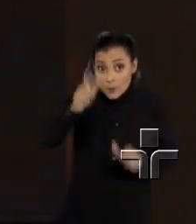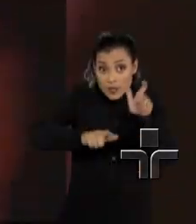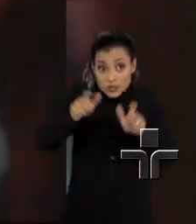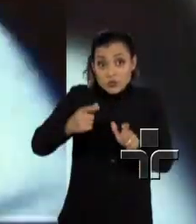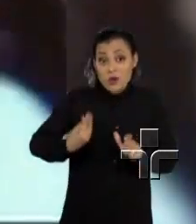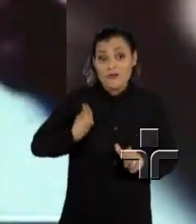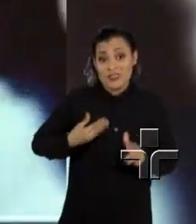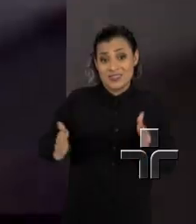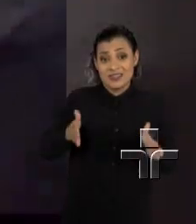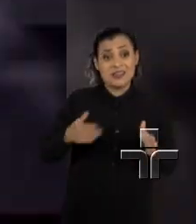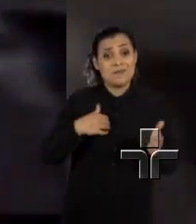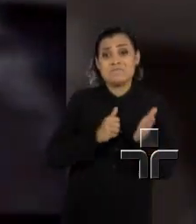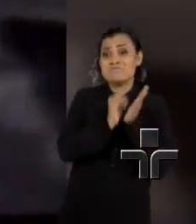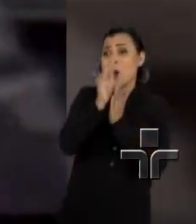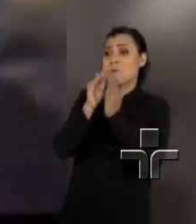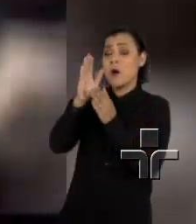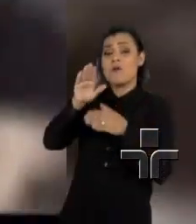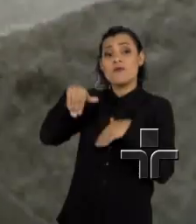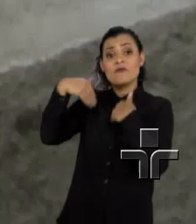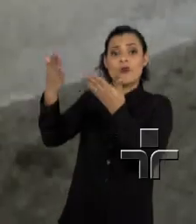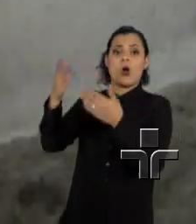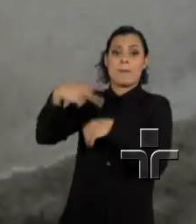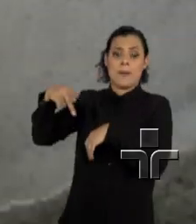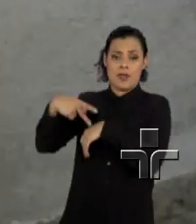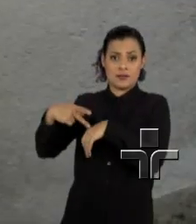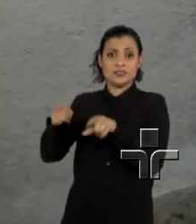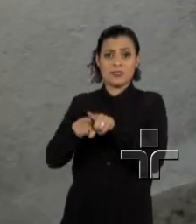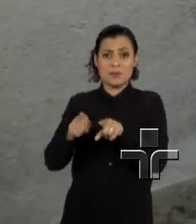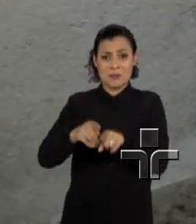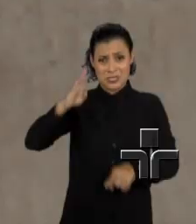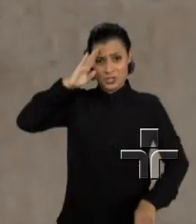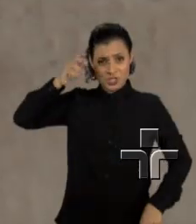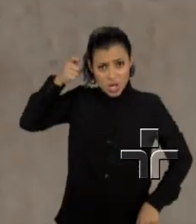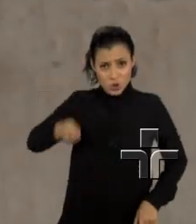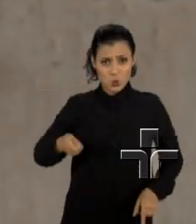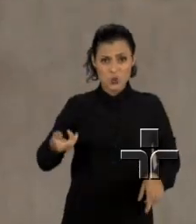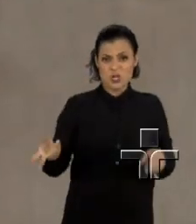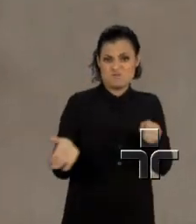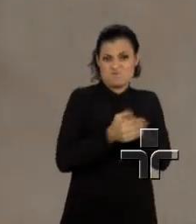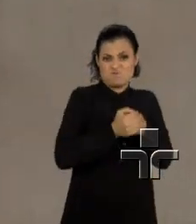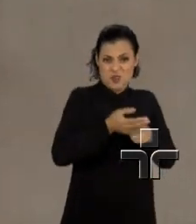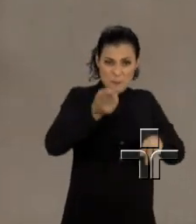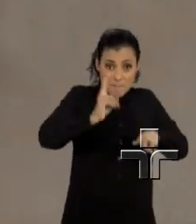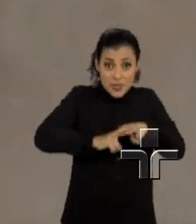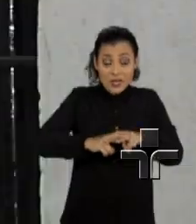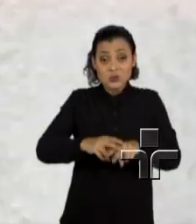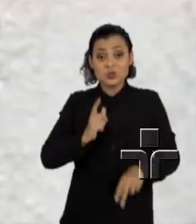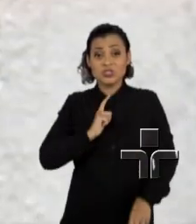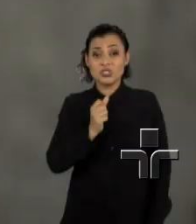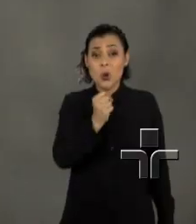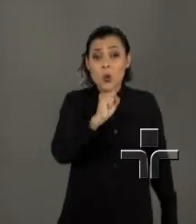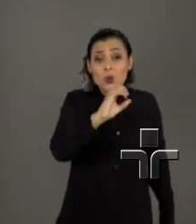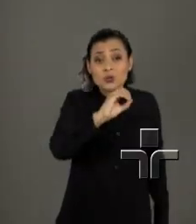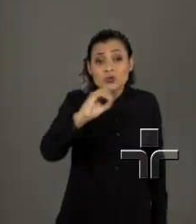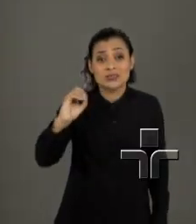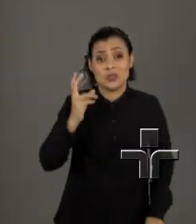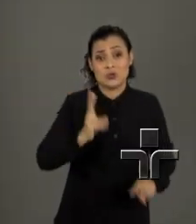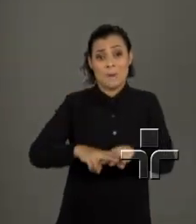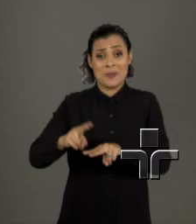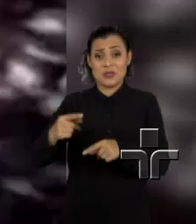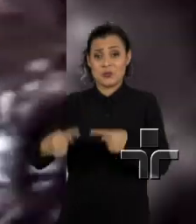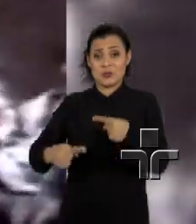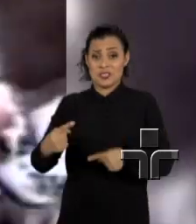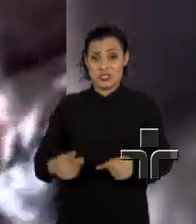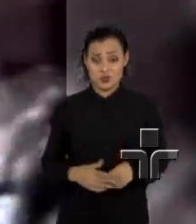viviam exiladas fora do país e os porões da ditadura ainda mantinham aproximadamente 800 presos